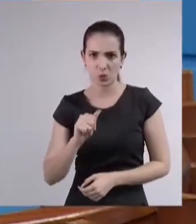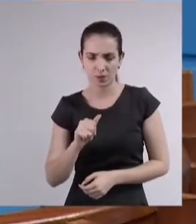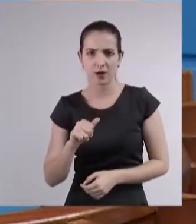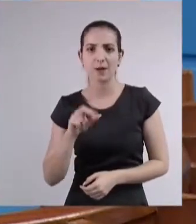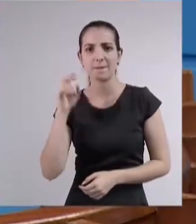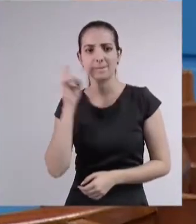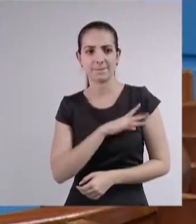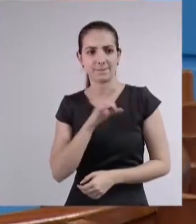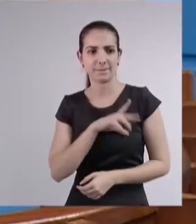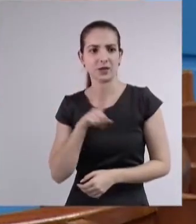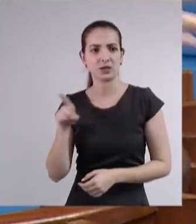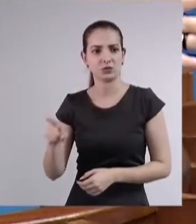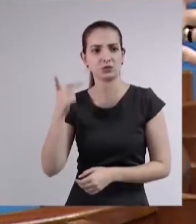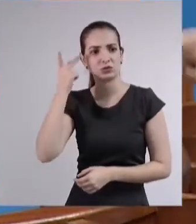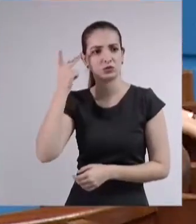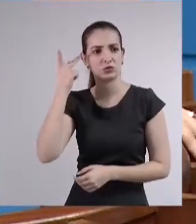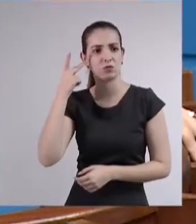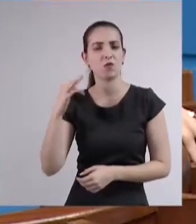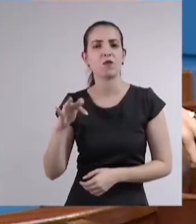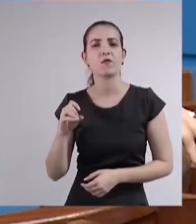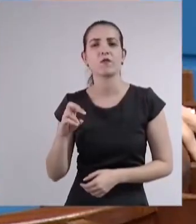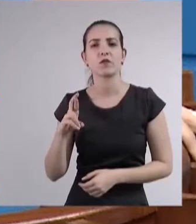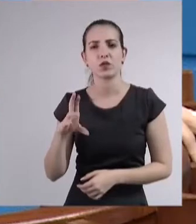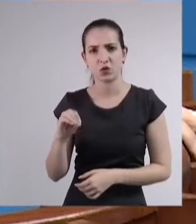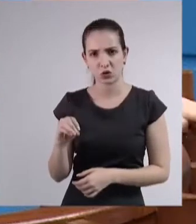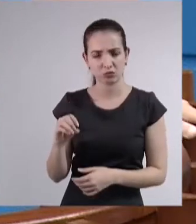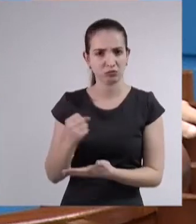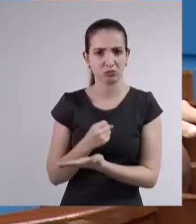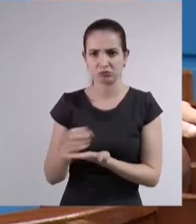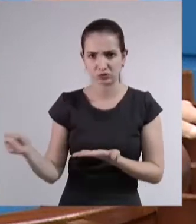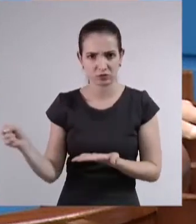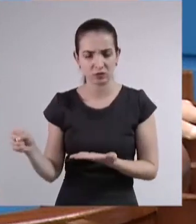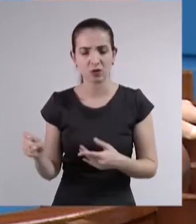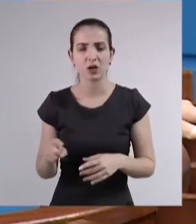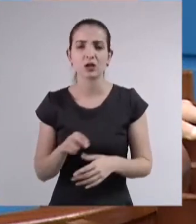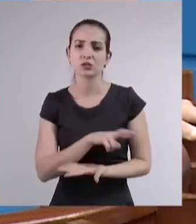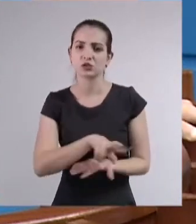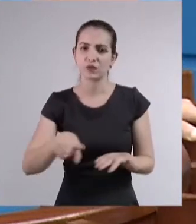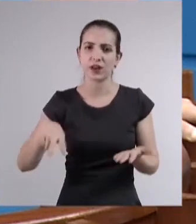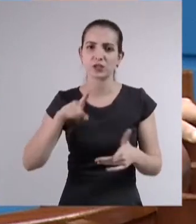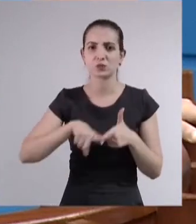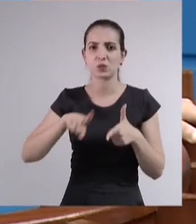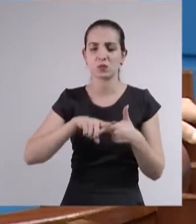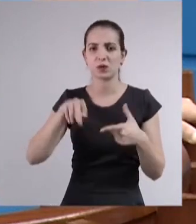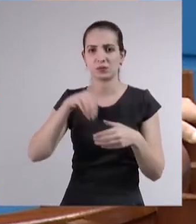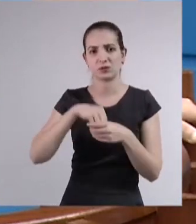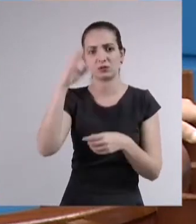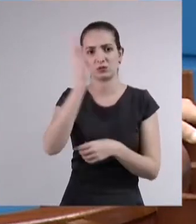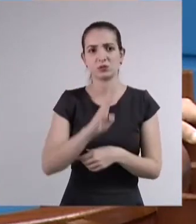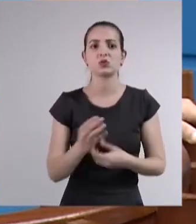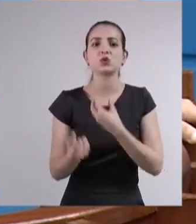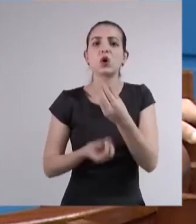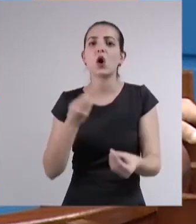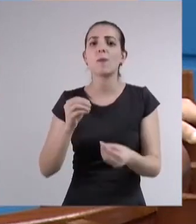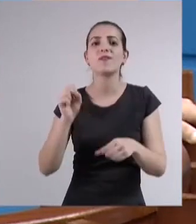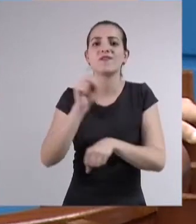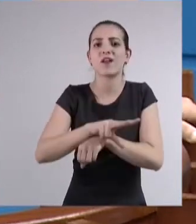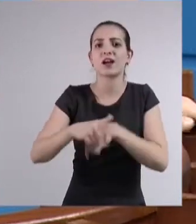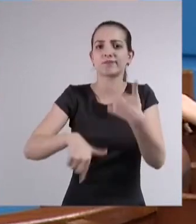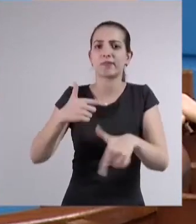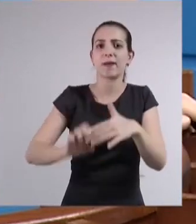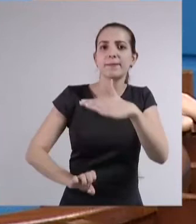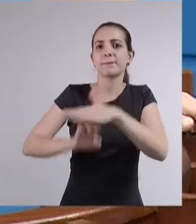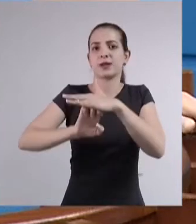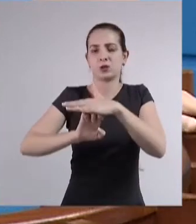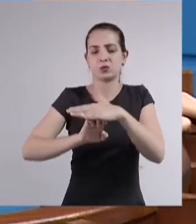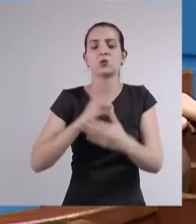do Foro de São Paulo, que nem existe mais, e os problemas do país. Como é que vai gerar emprego?